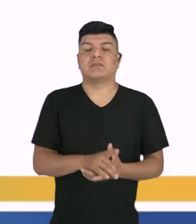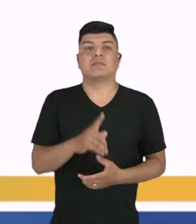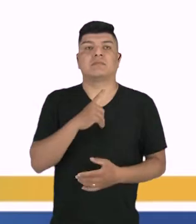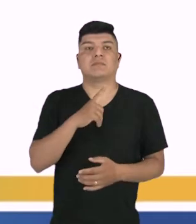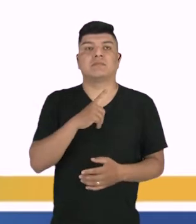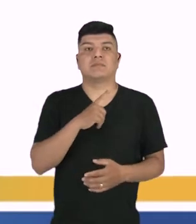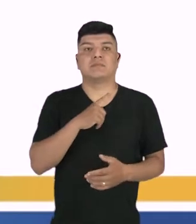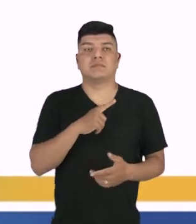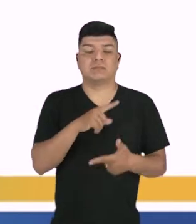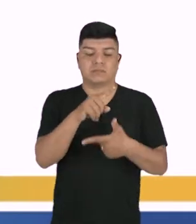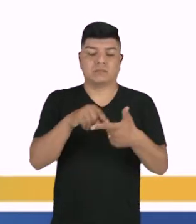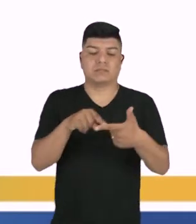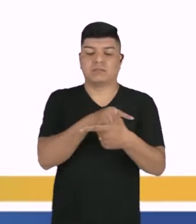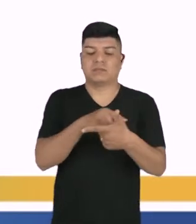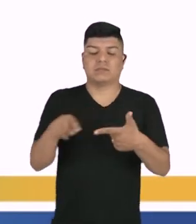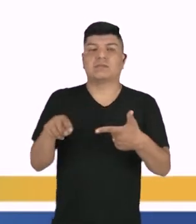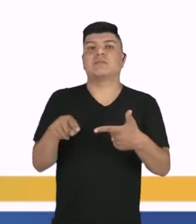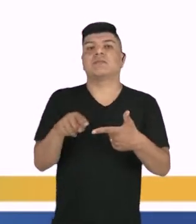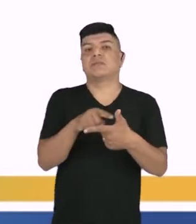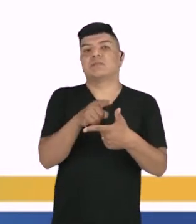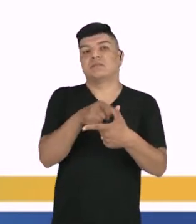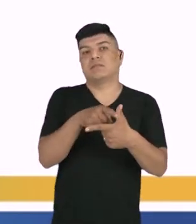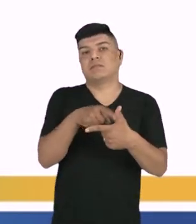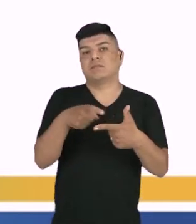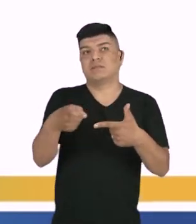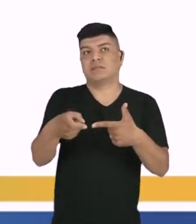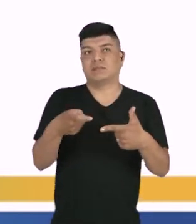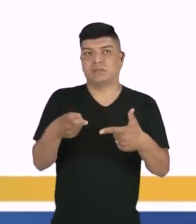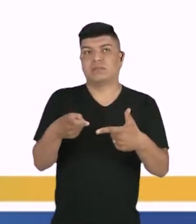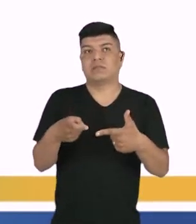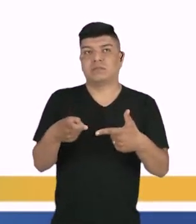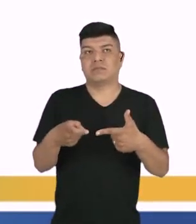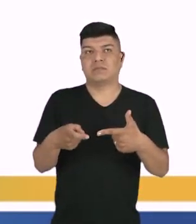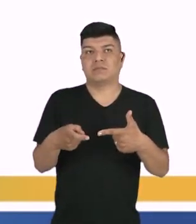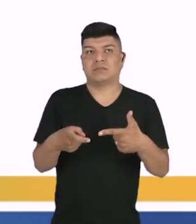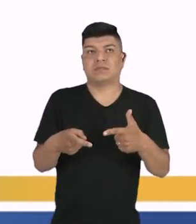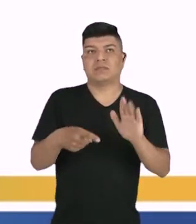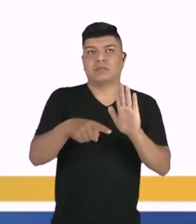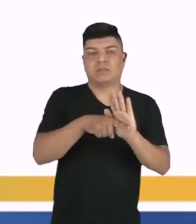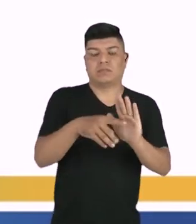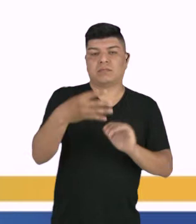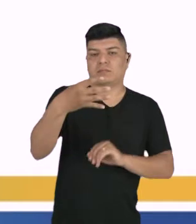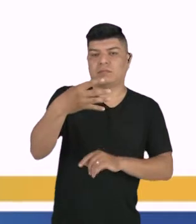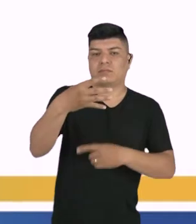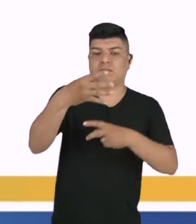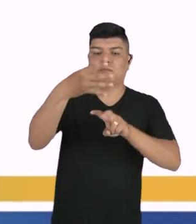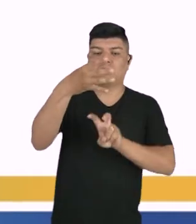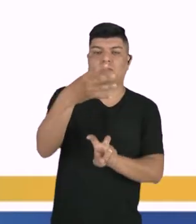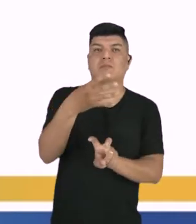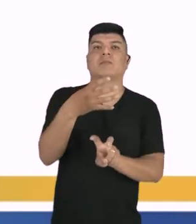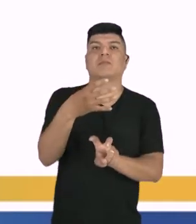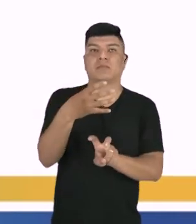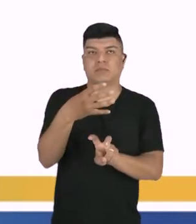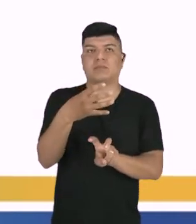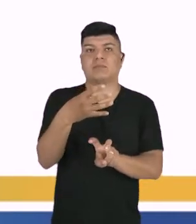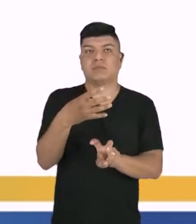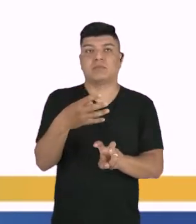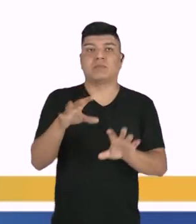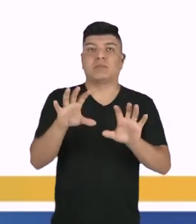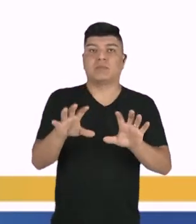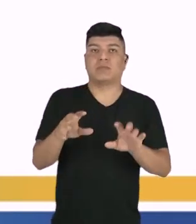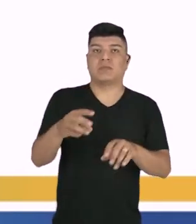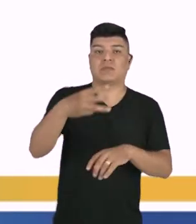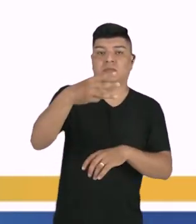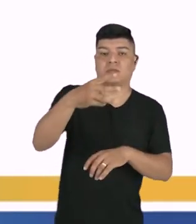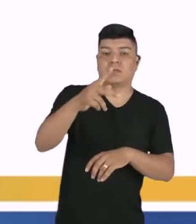temos seno de x igual a menos 4 sobre 5. Temos aí que sendo o intervalo que vai